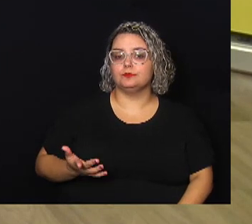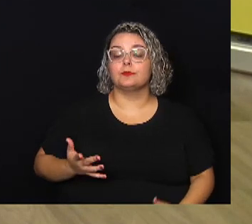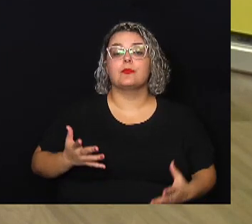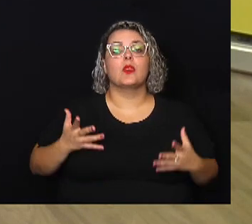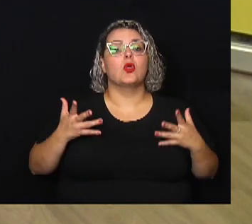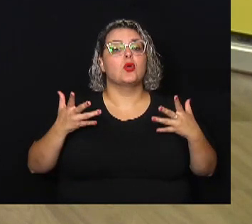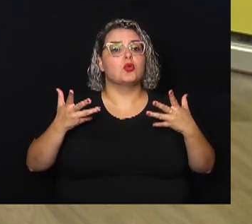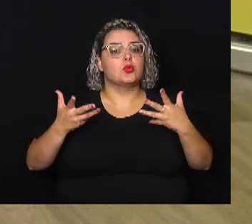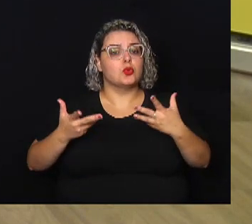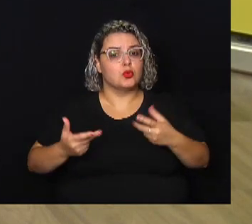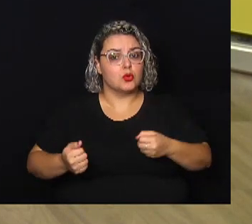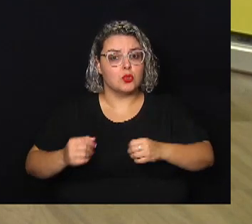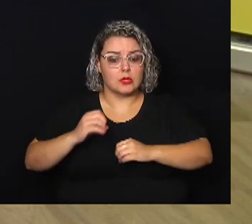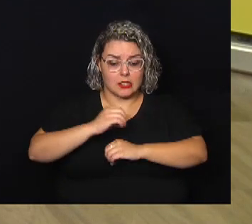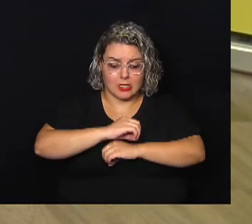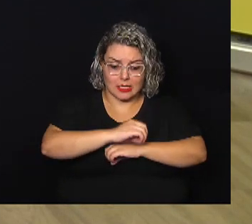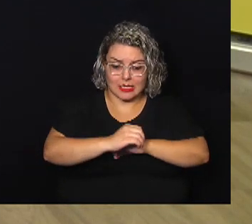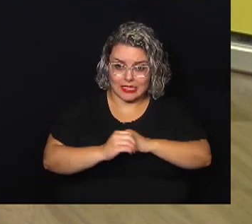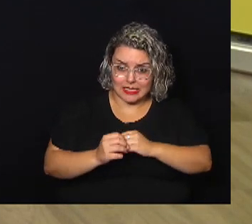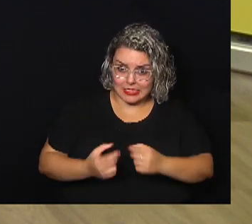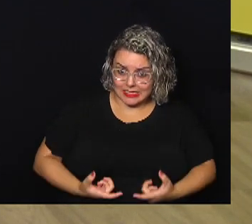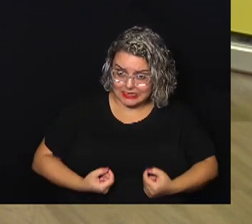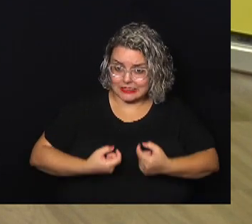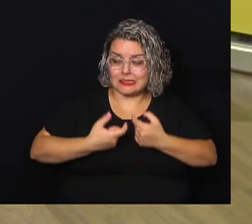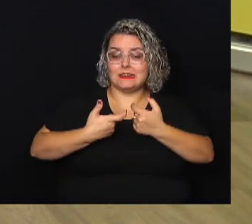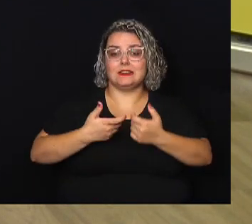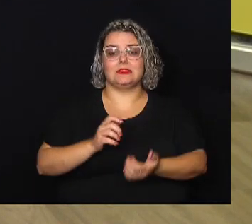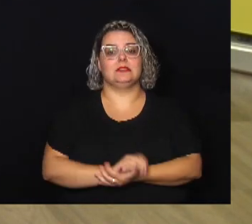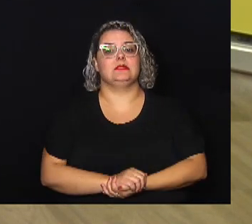tem células cancerosas?